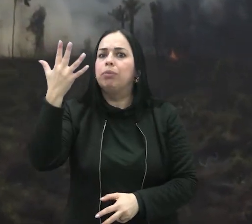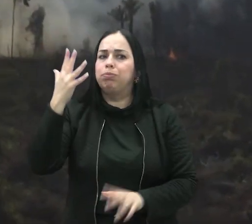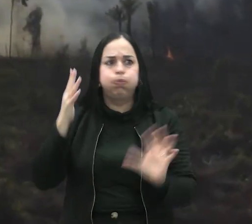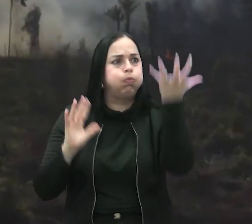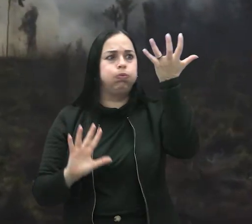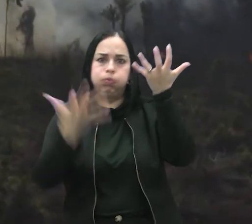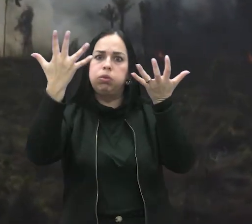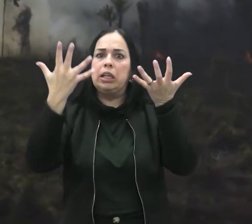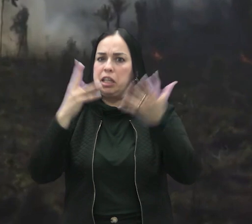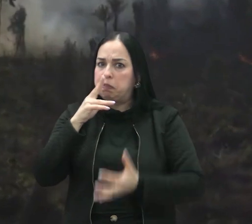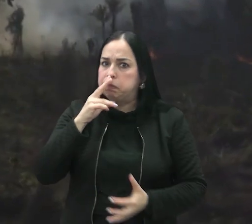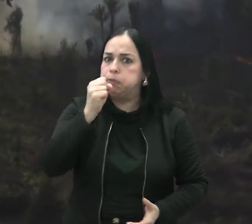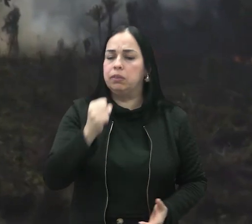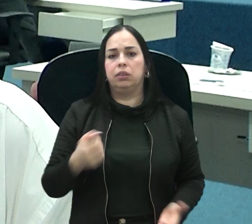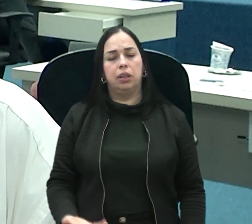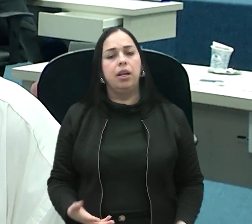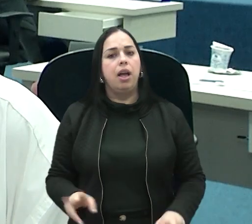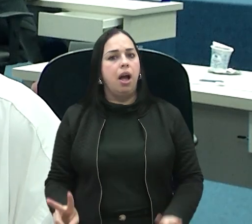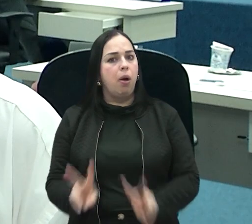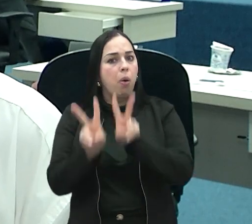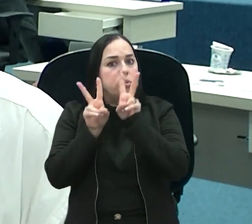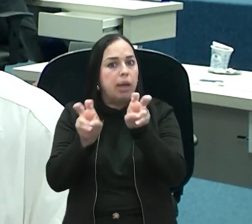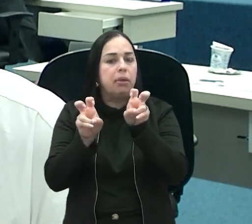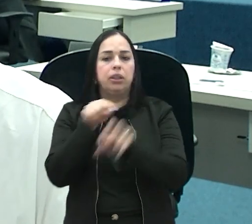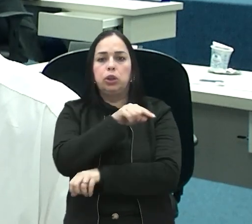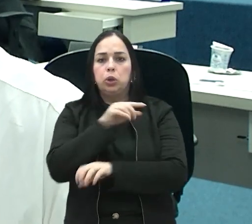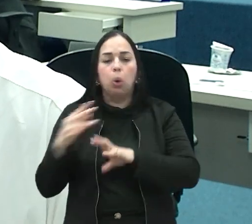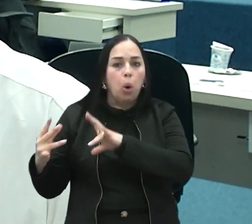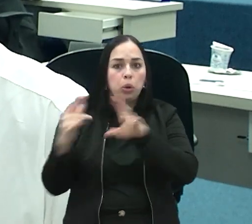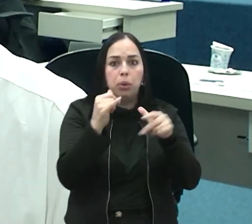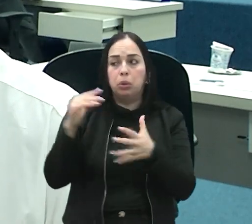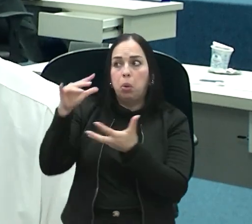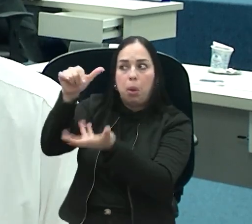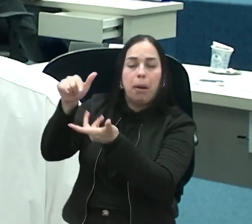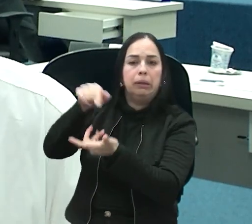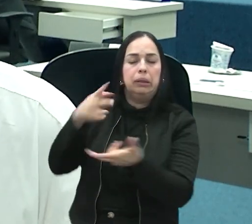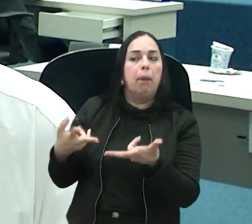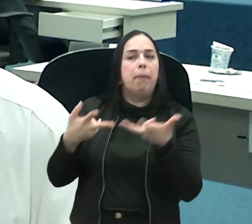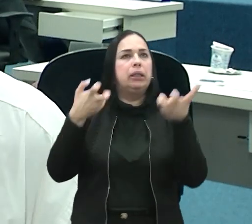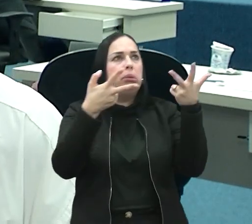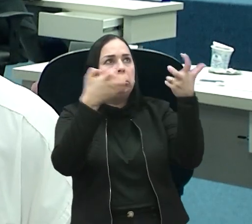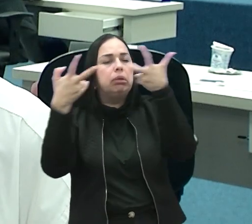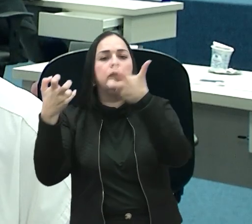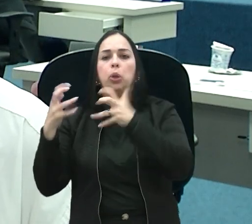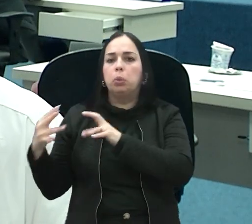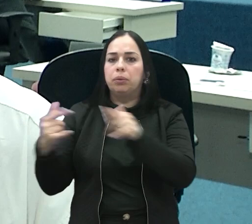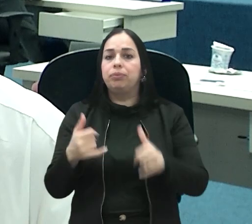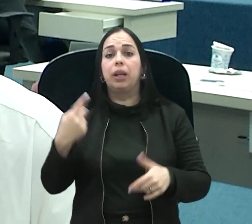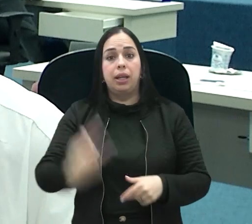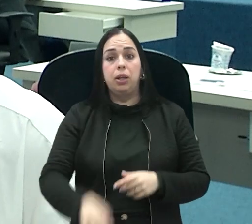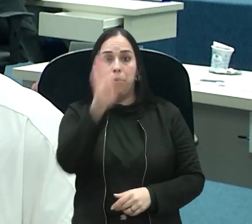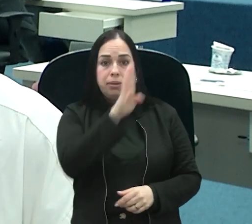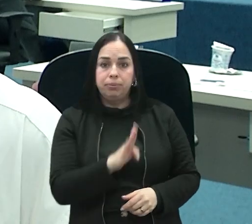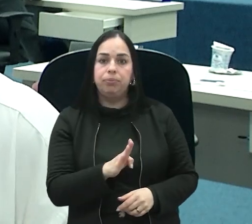mais frequentes e intensos. Esse é o assunto mais que todo mundo, no mundo inteiro, está sentindo,